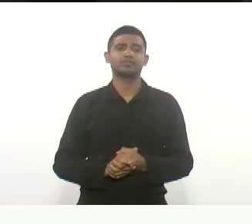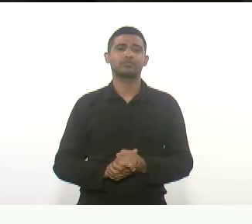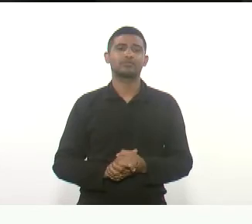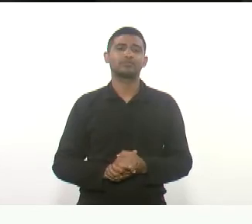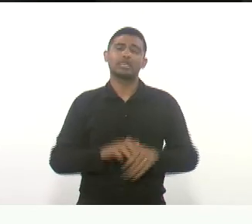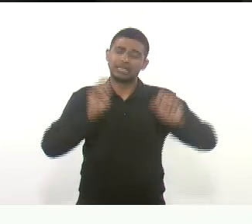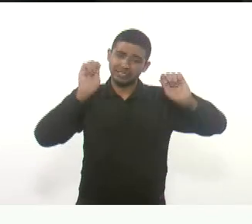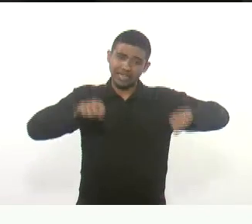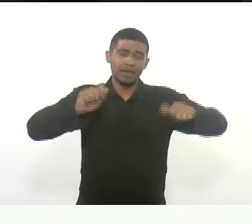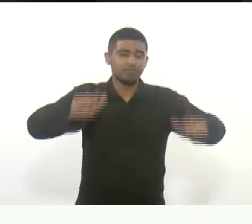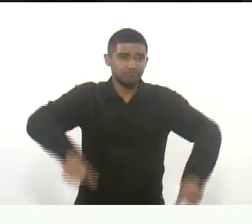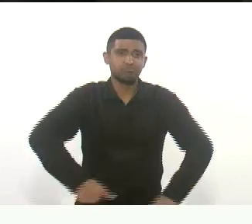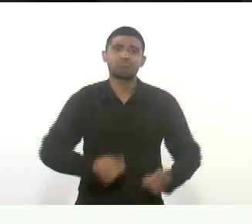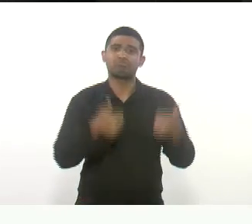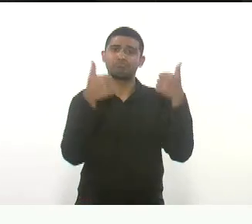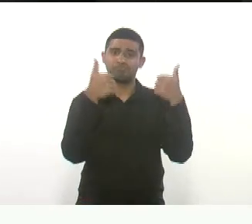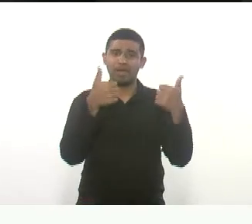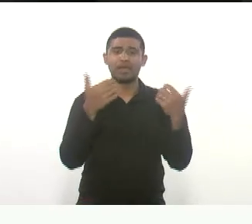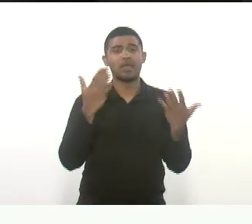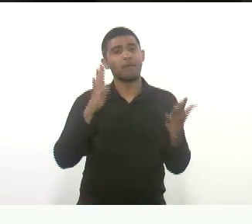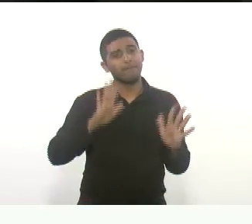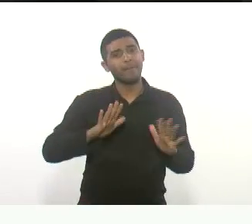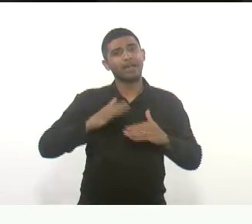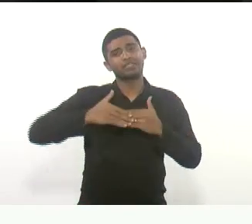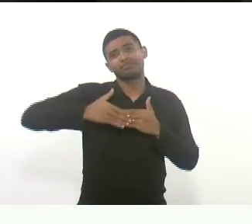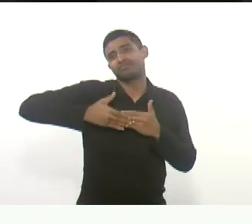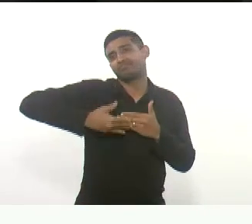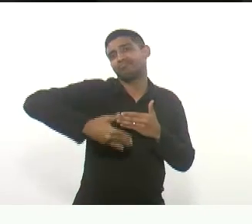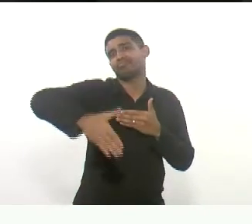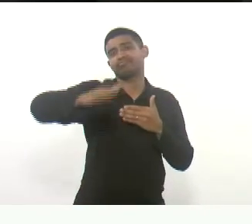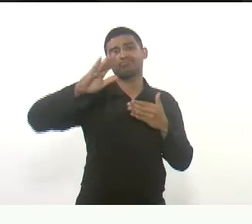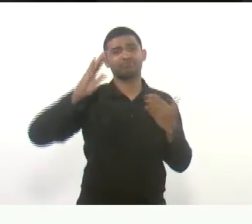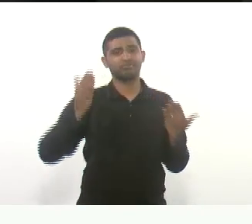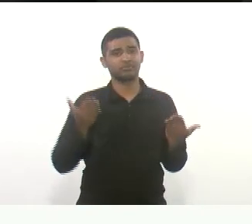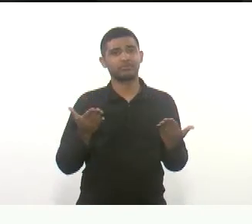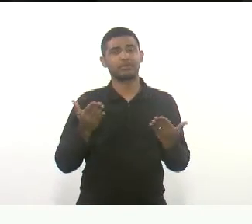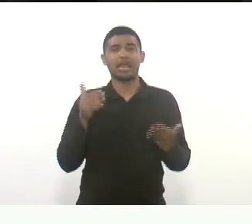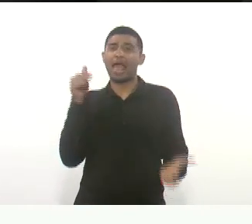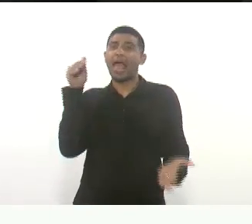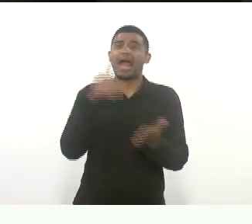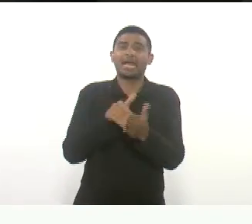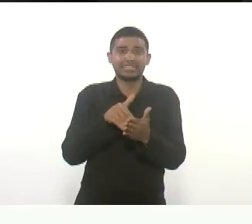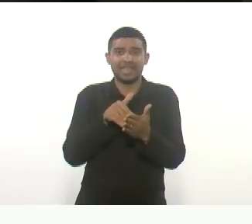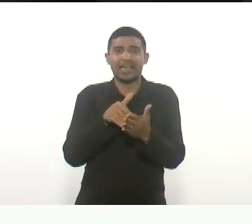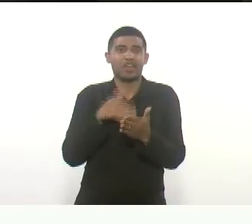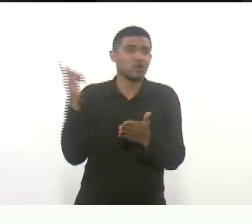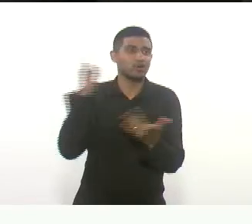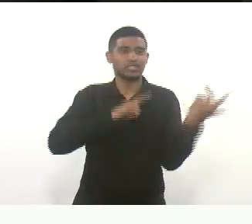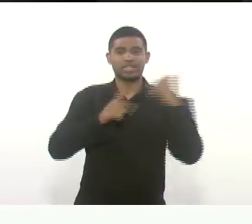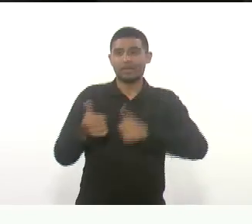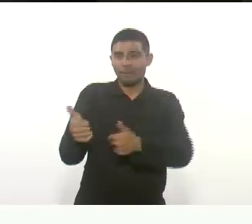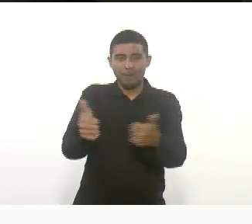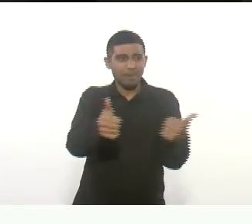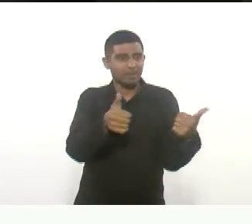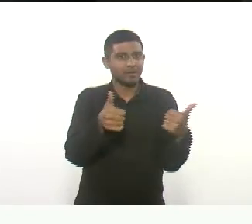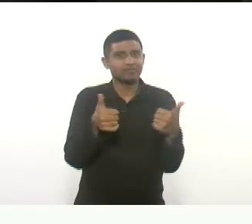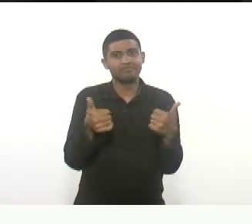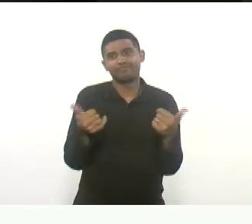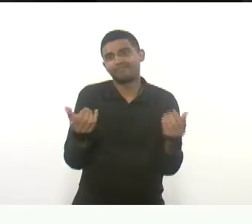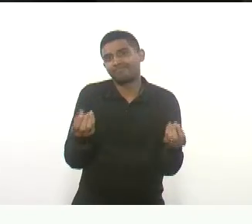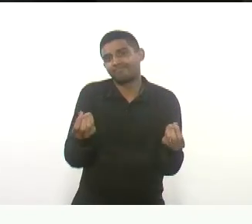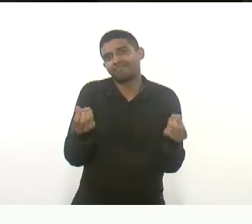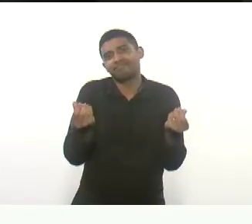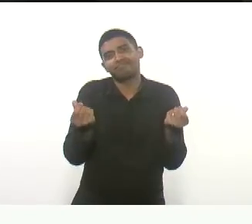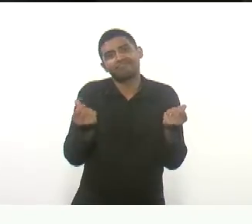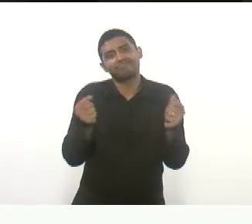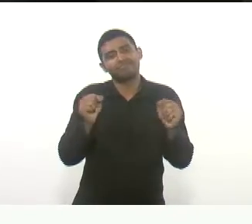um benefício altíssimo, só que é de tão longo prazo que quando até a gente chegar lá e conseguir medir, a gente